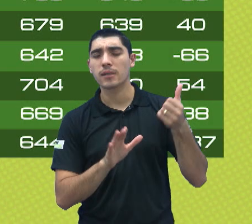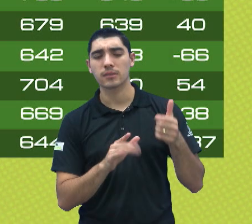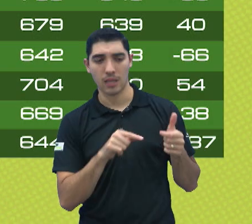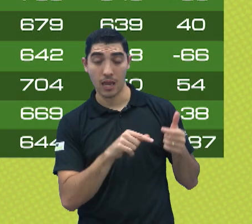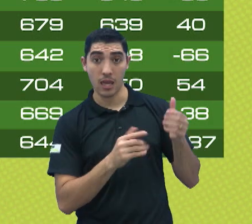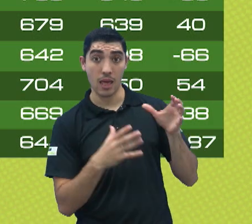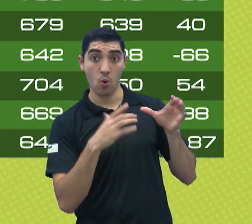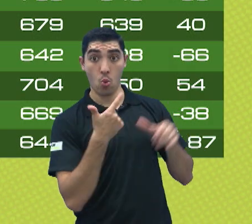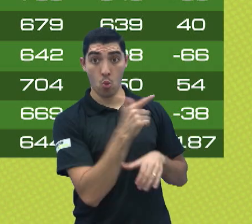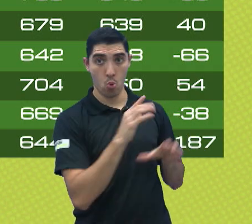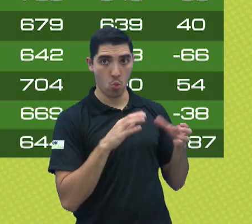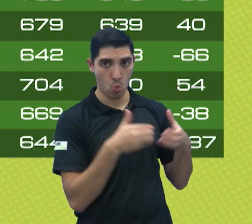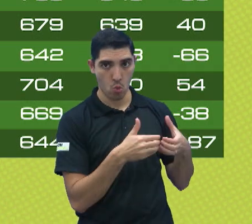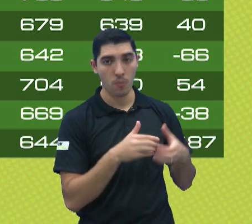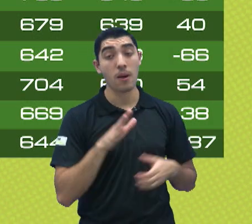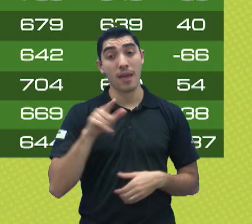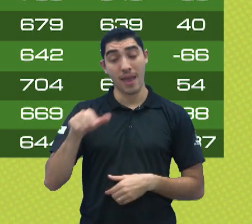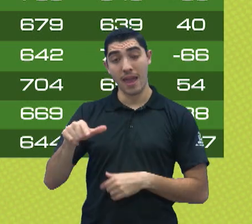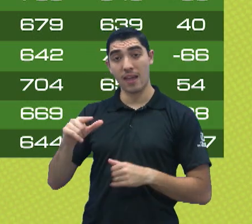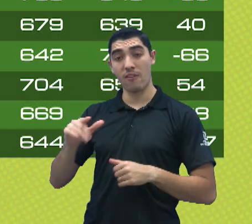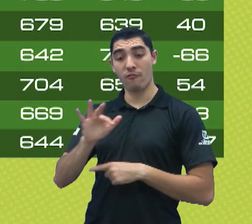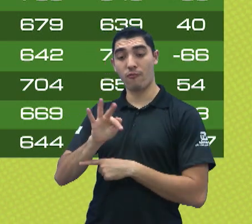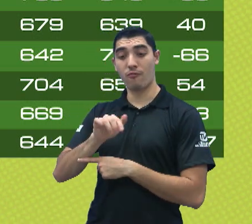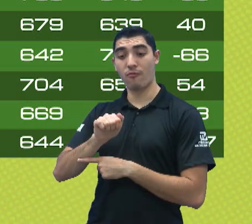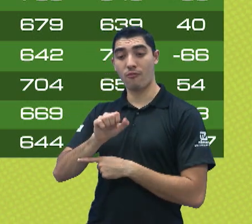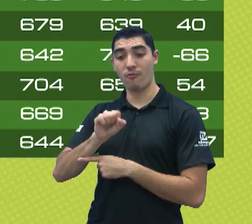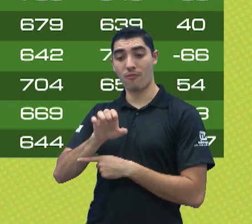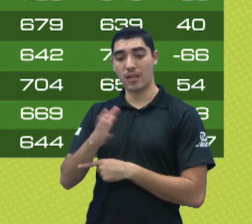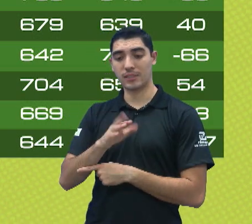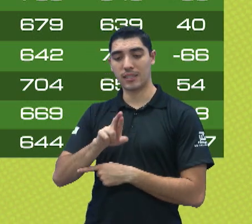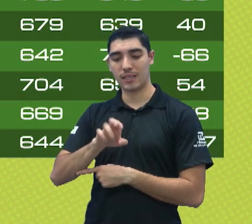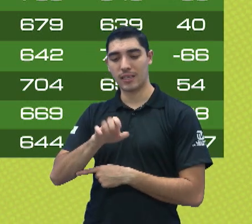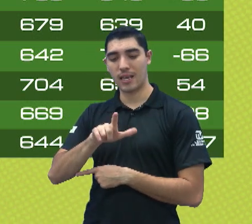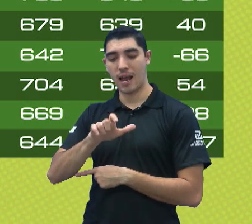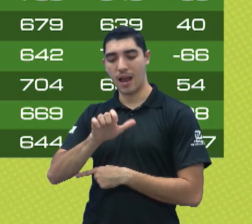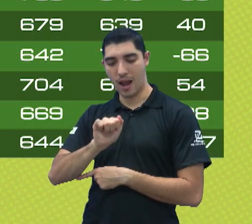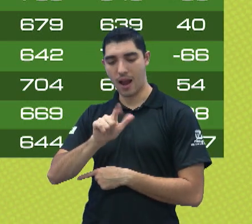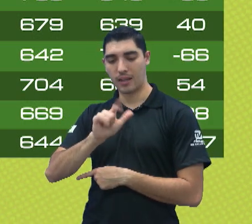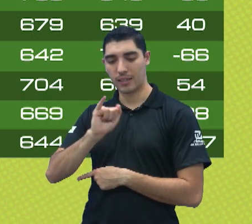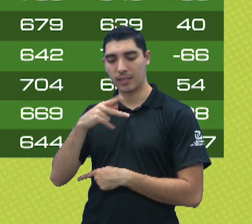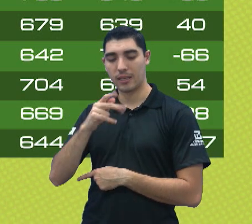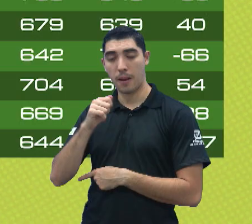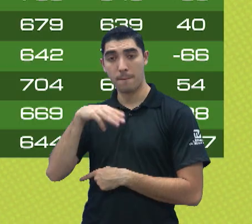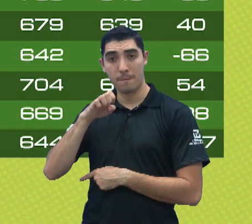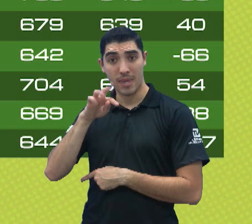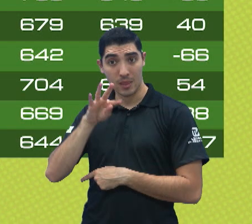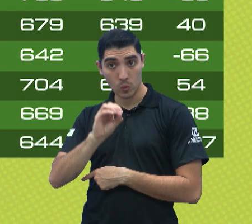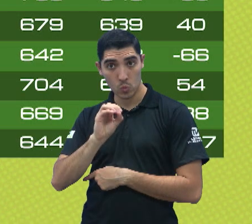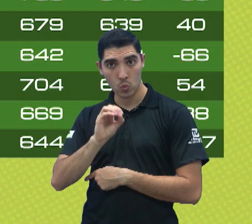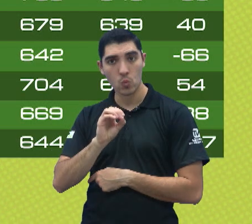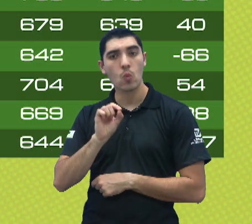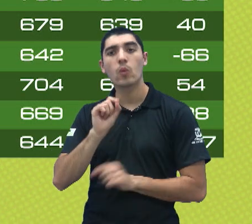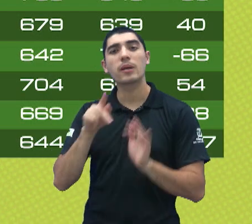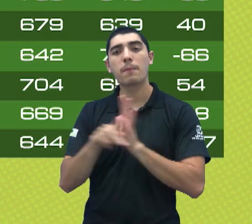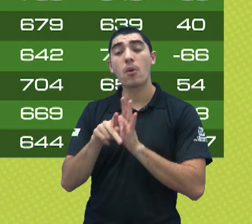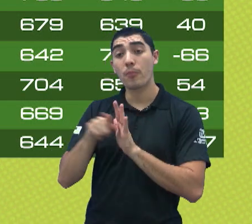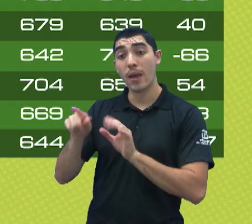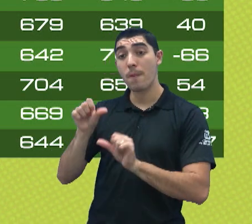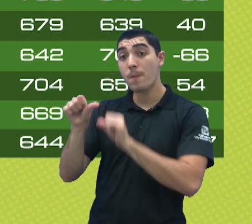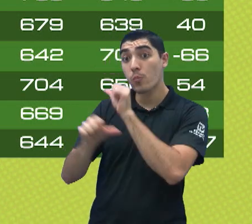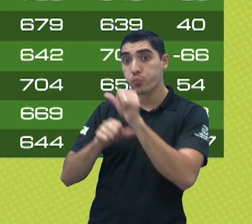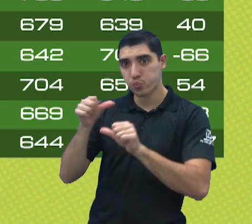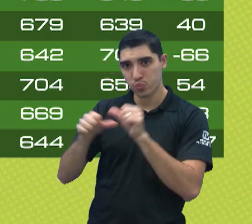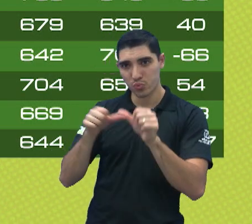de realinhamento. Os times jogam dentro do seu grupo com o mando de quadra invertido. Então, se fosse aqui, ó, São